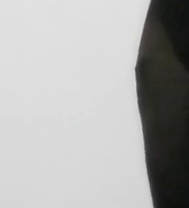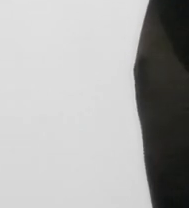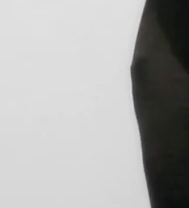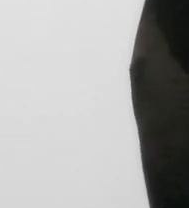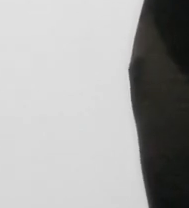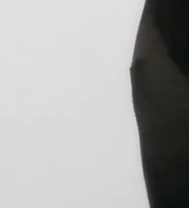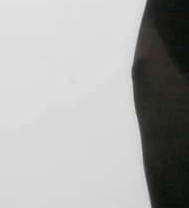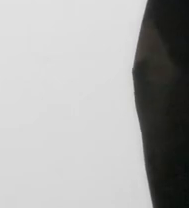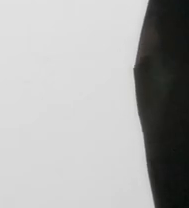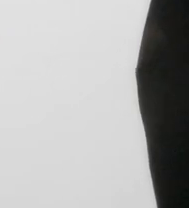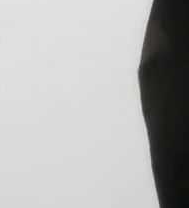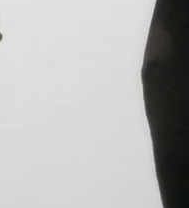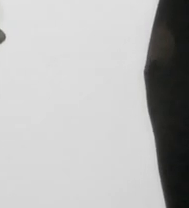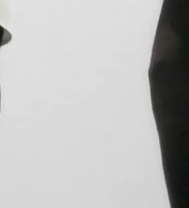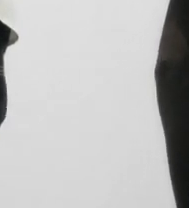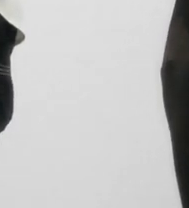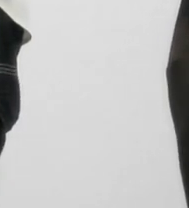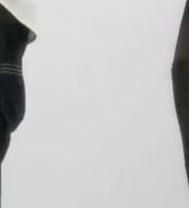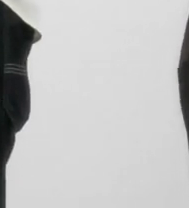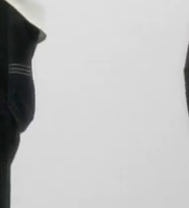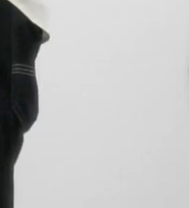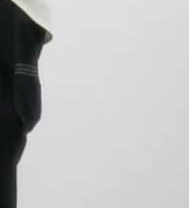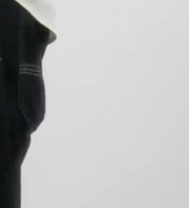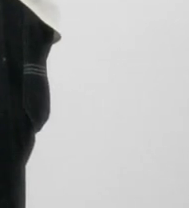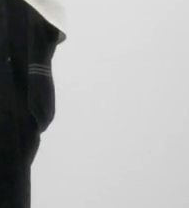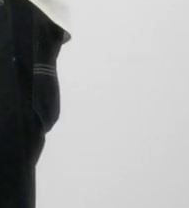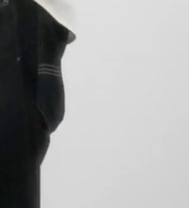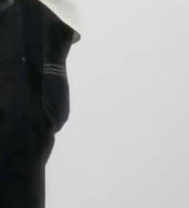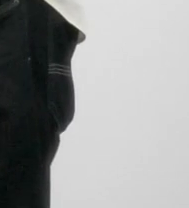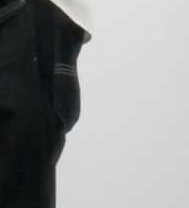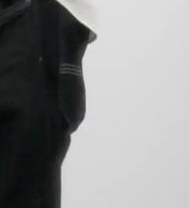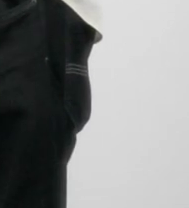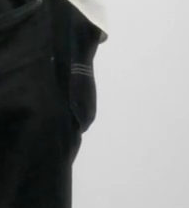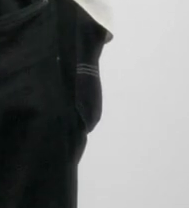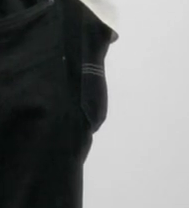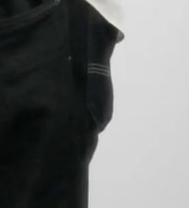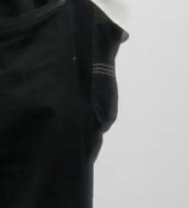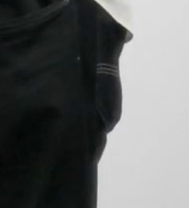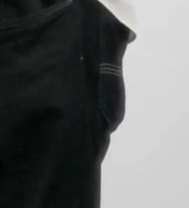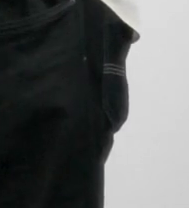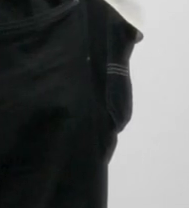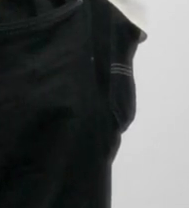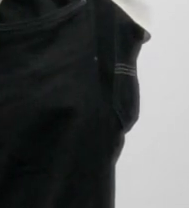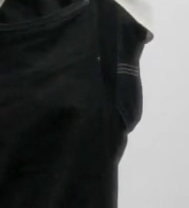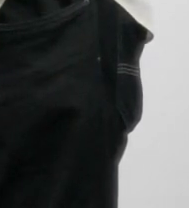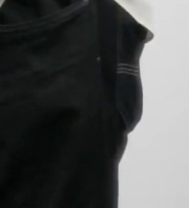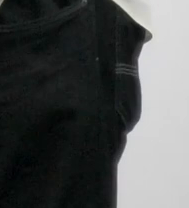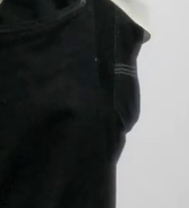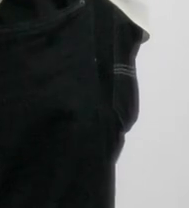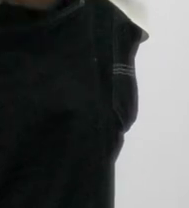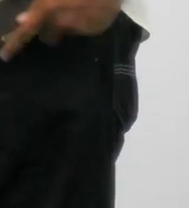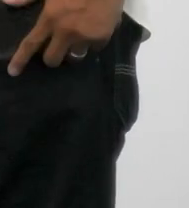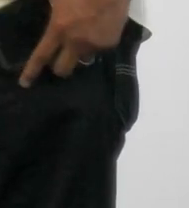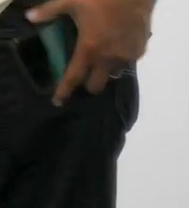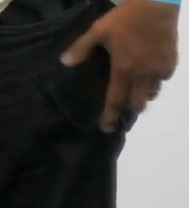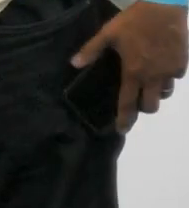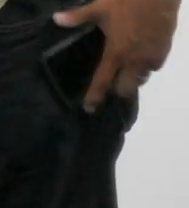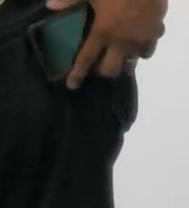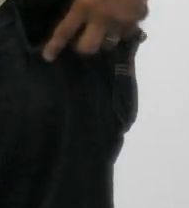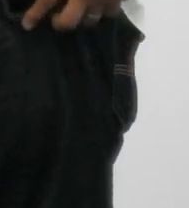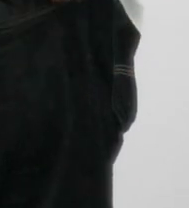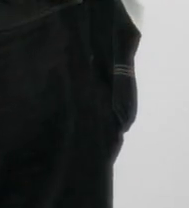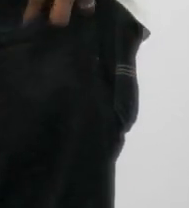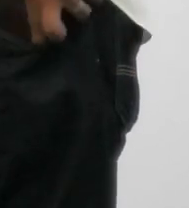capacitismo está aí os julgamentos estão aí e judiciário não não dão essas liminares Judiciários não dão essa